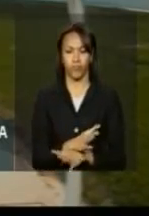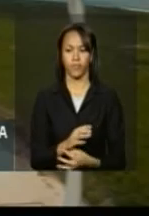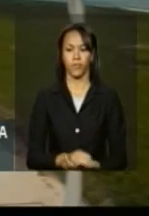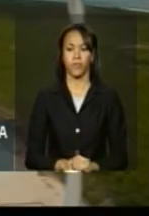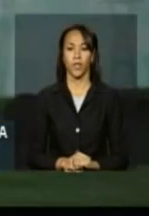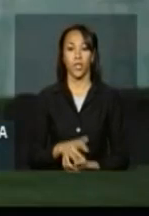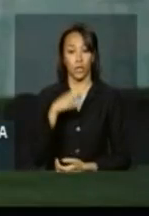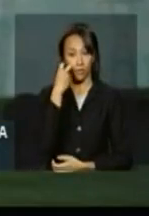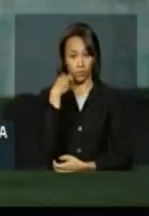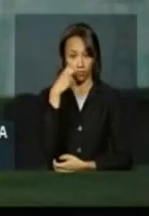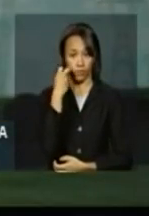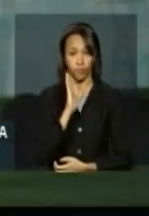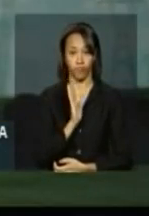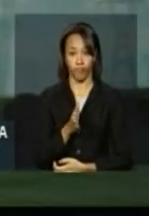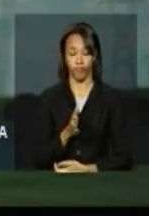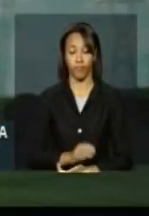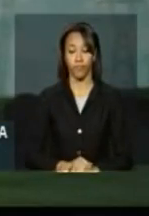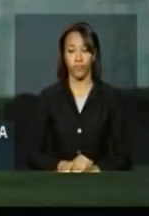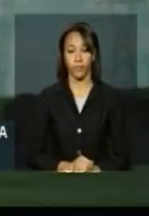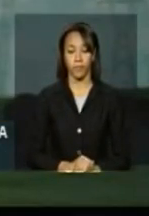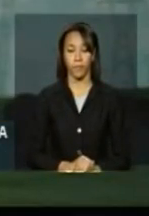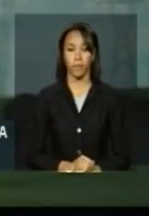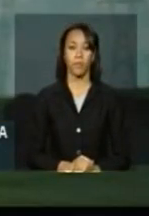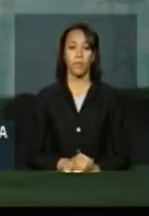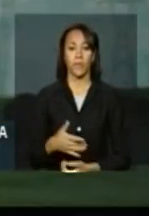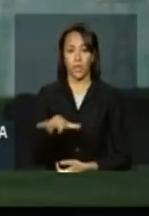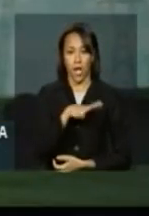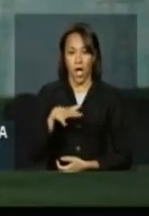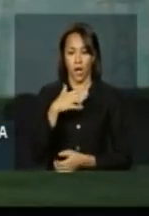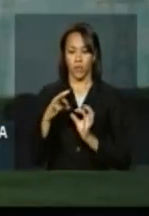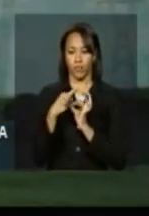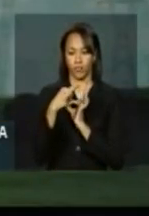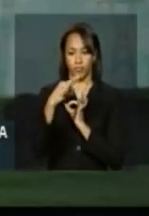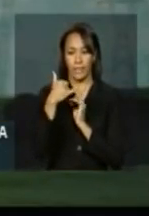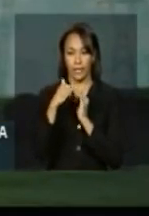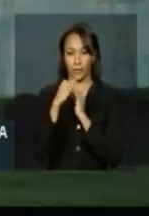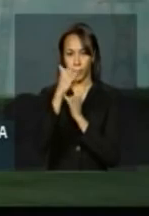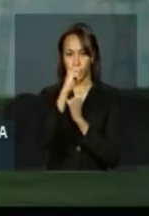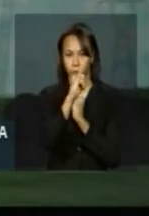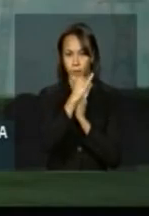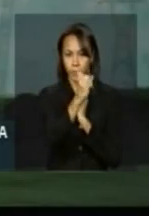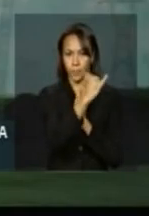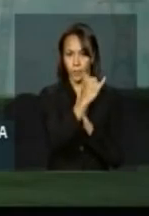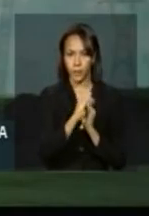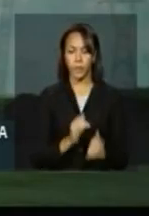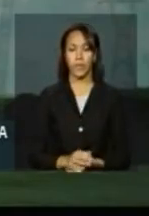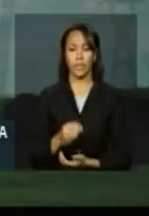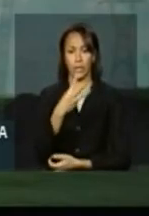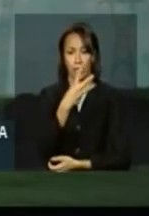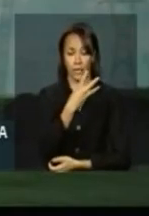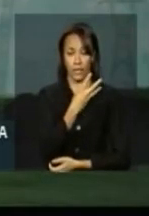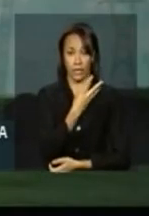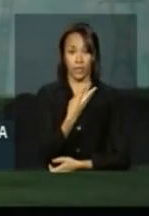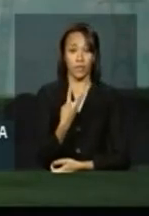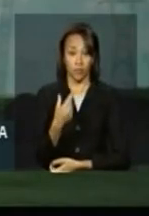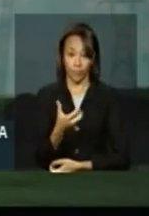Grande do Norte. Na área de linha de transmissão, aí o primeiro trecho de 600